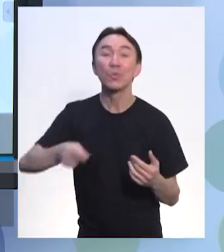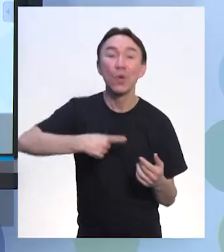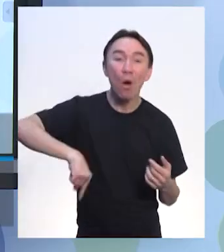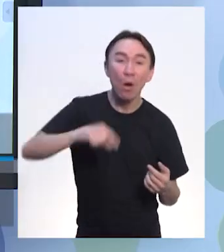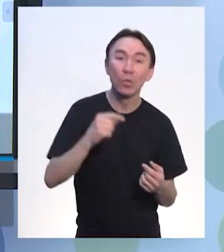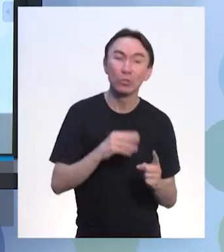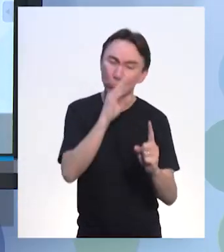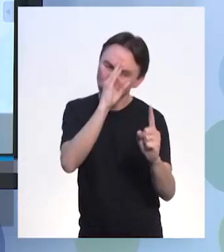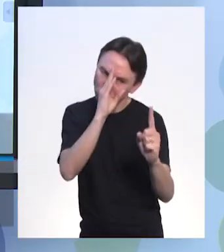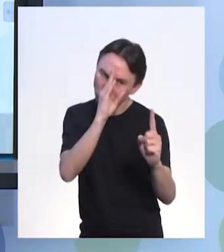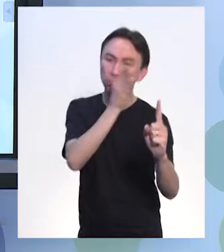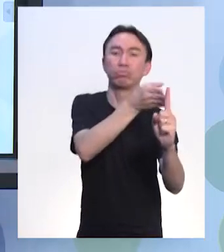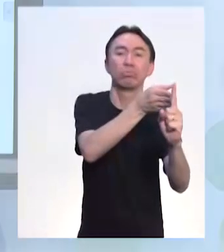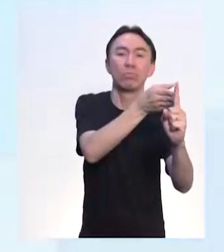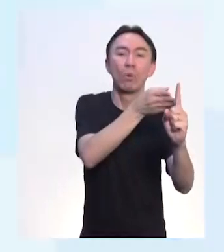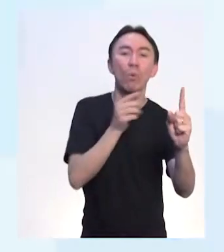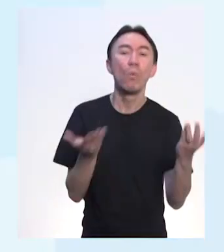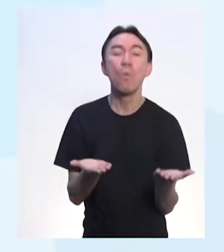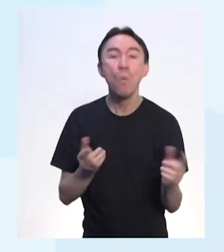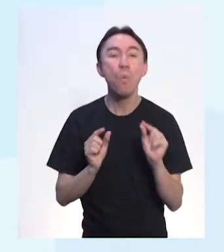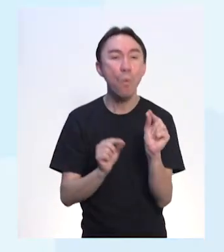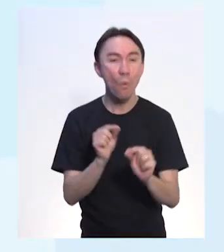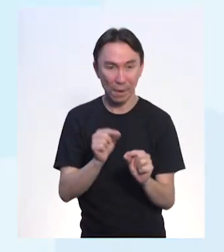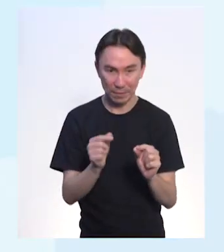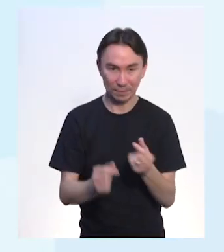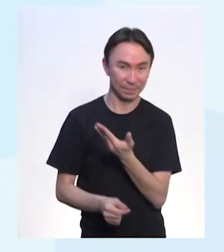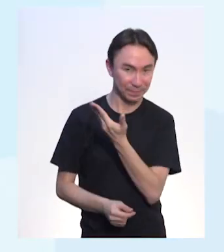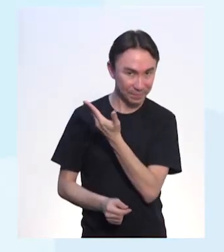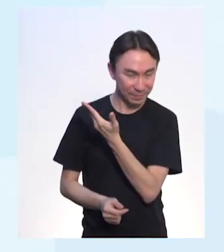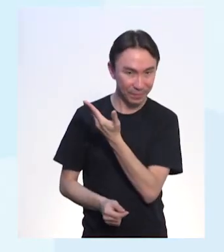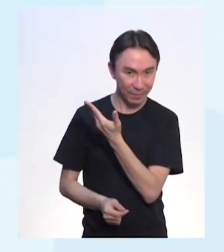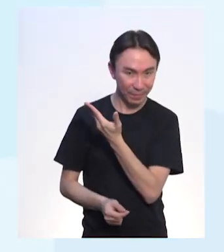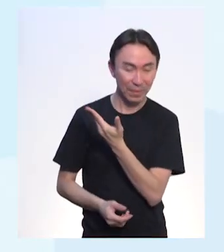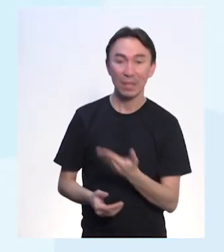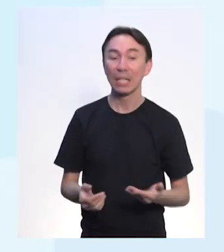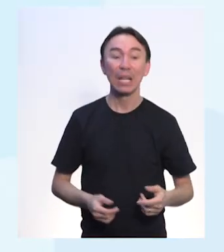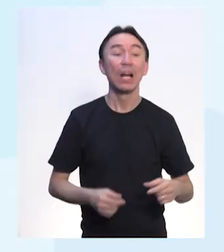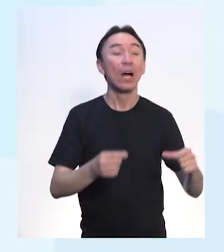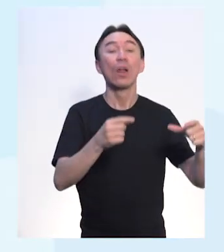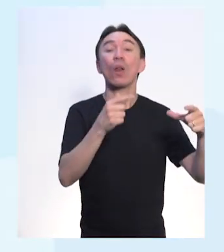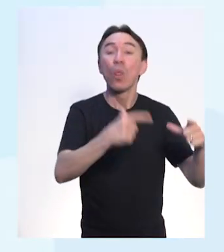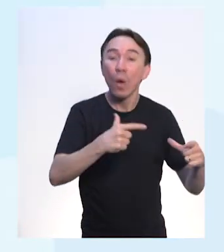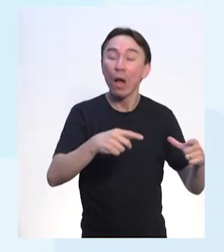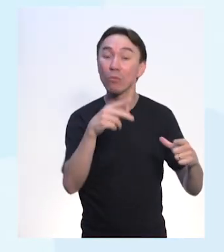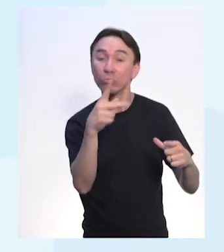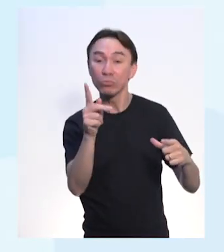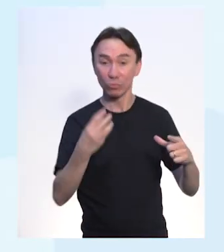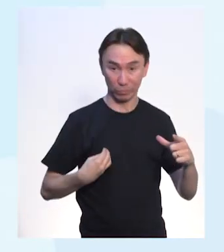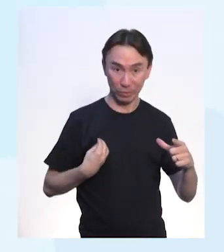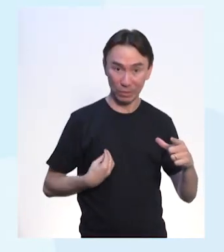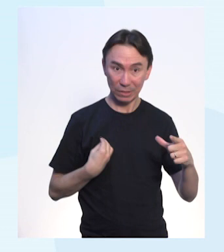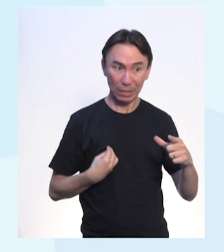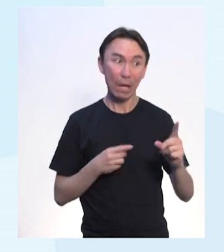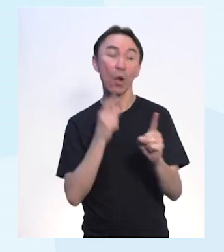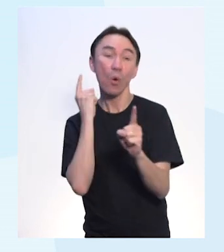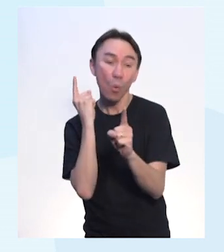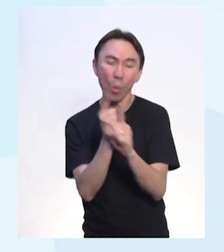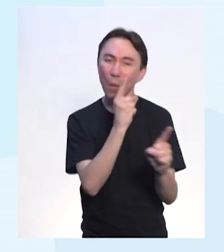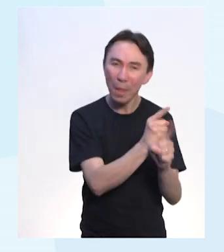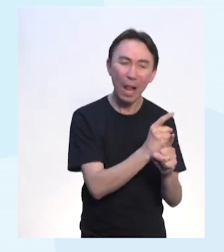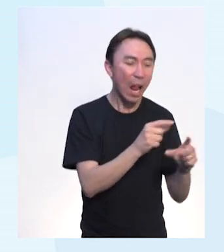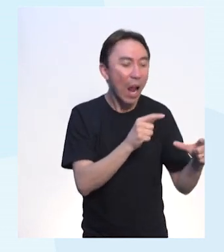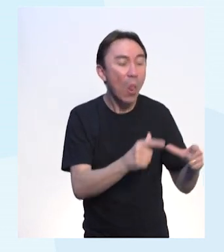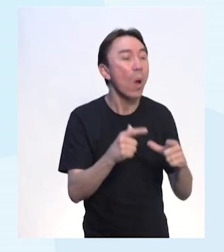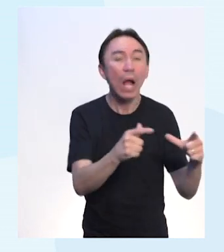nossos objetivos é identificar na comunidade local para a prática de esportes e para